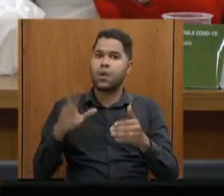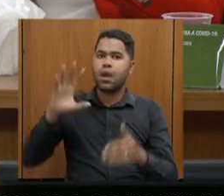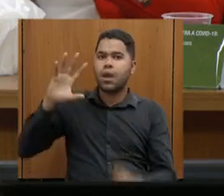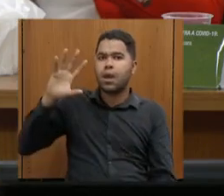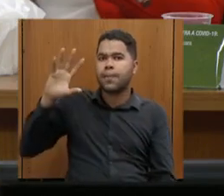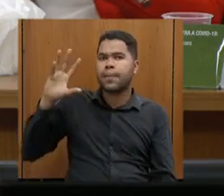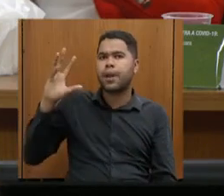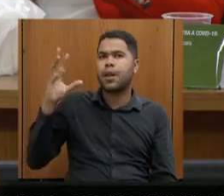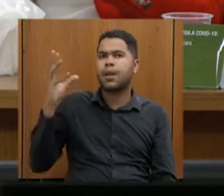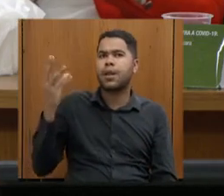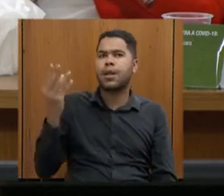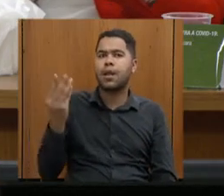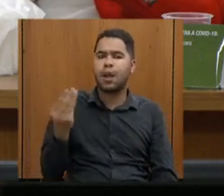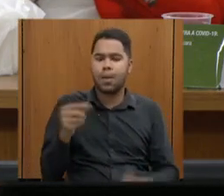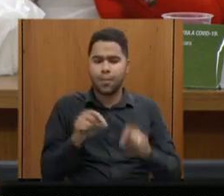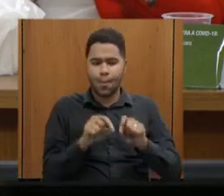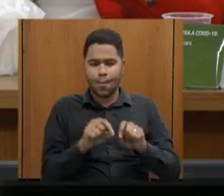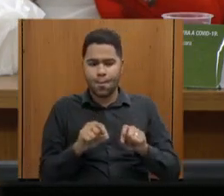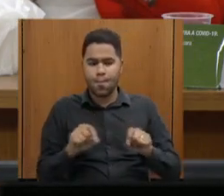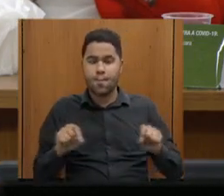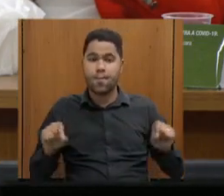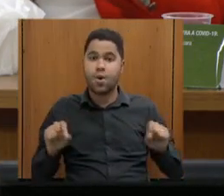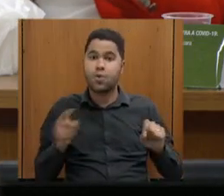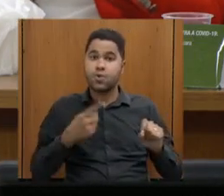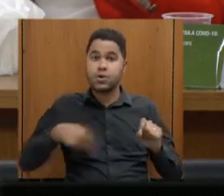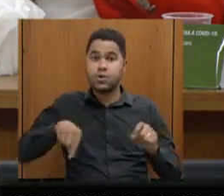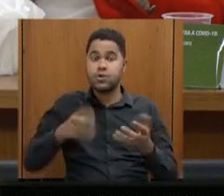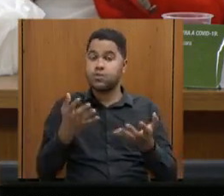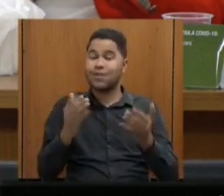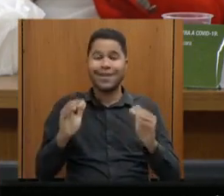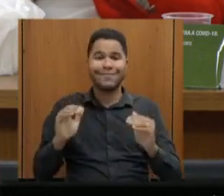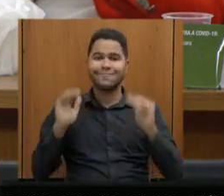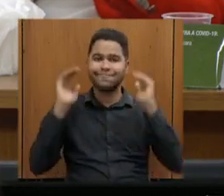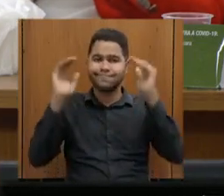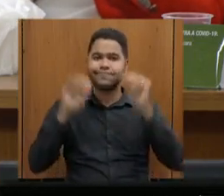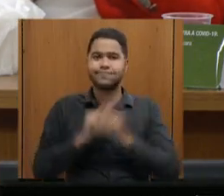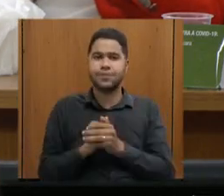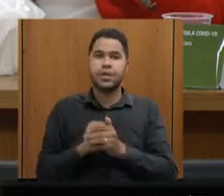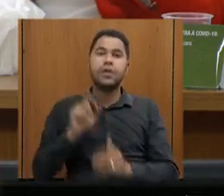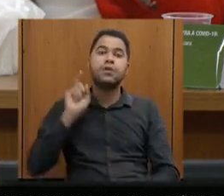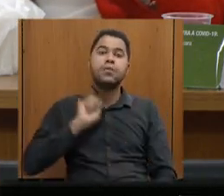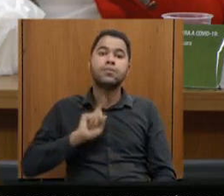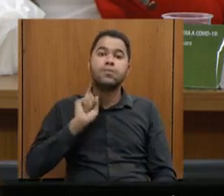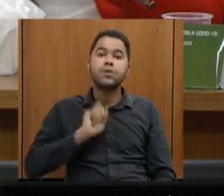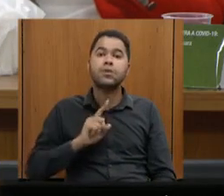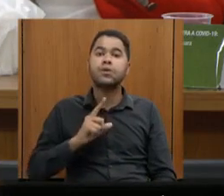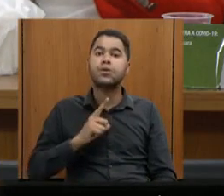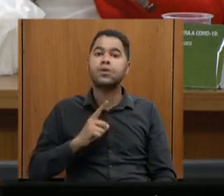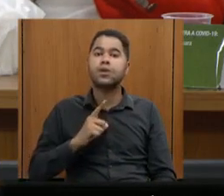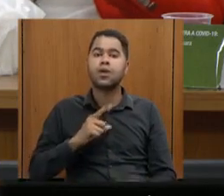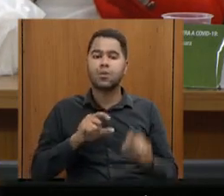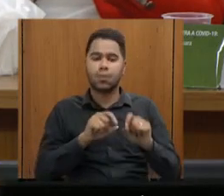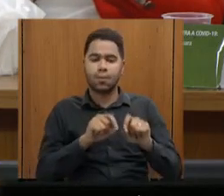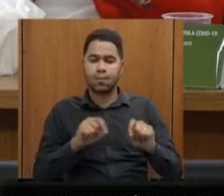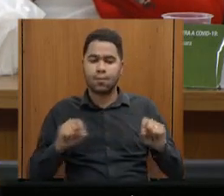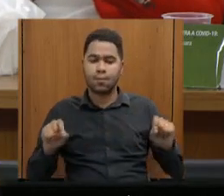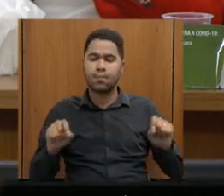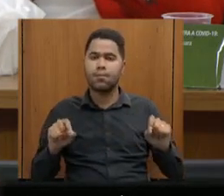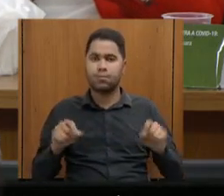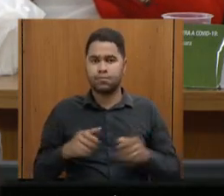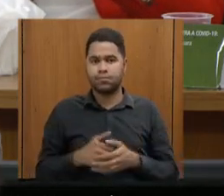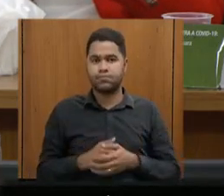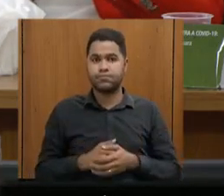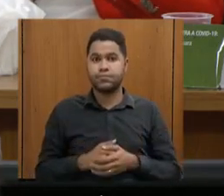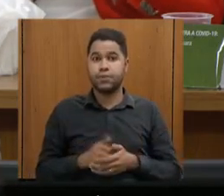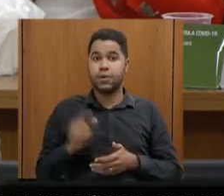universalização do saneamento básico faça o cliente que acima de tudo é que os mineiros tenham saneamento básico